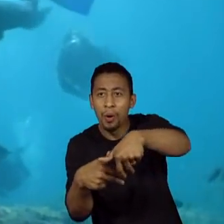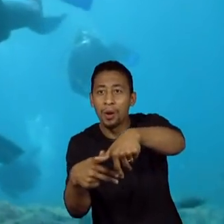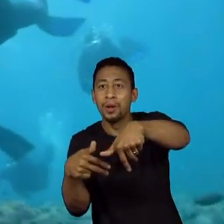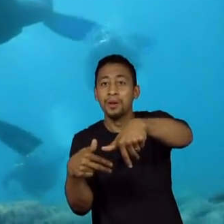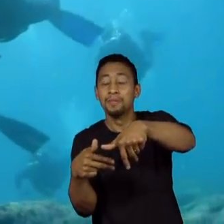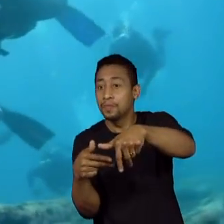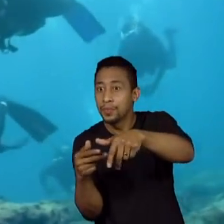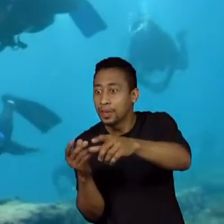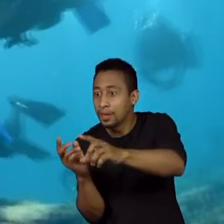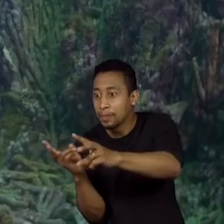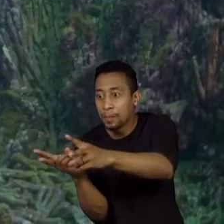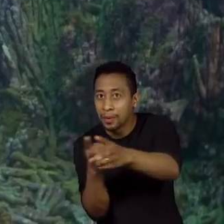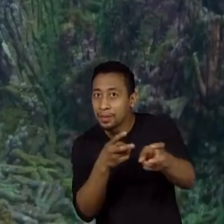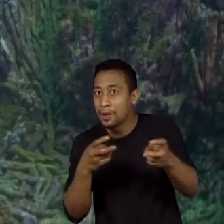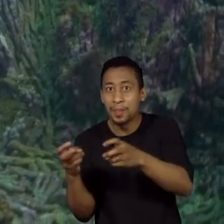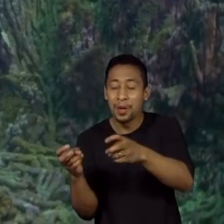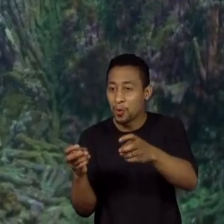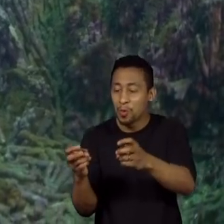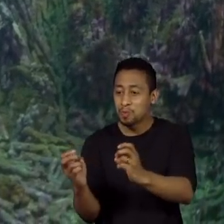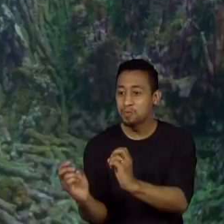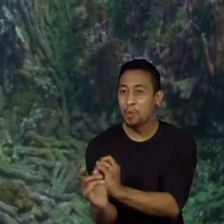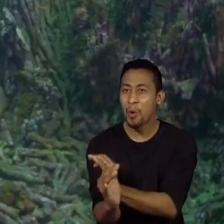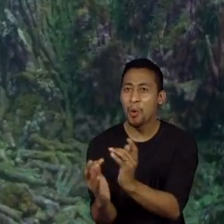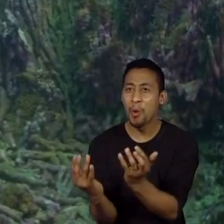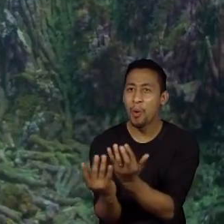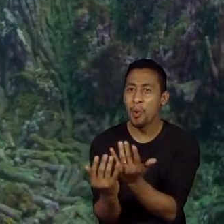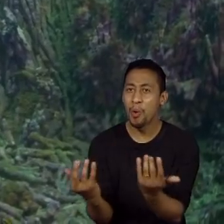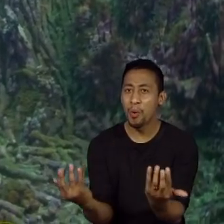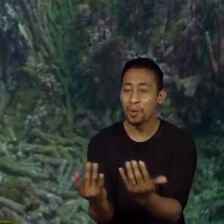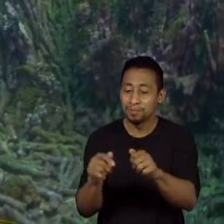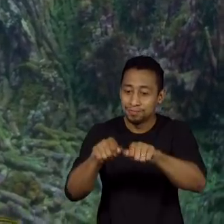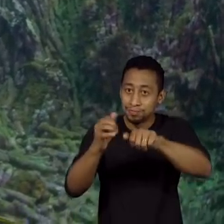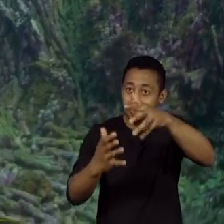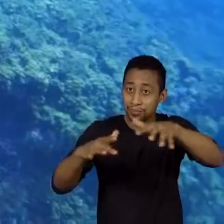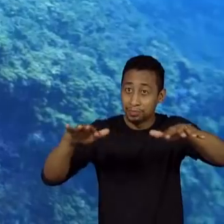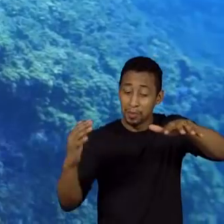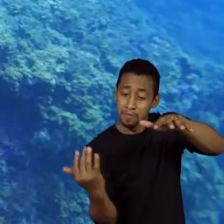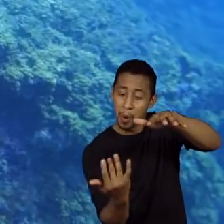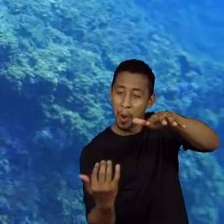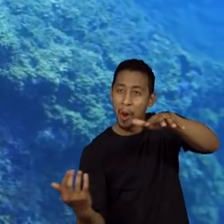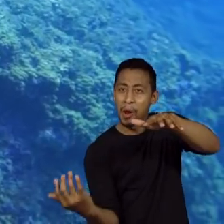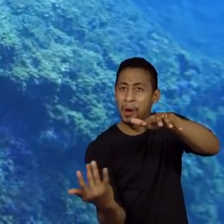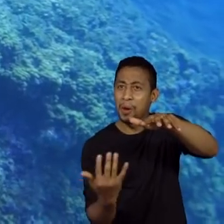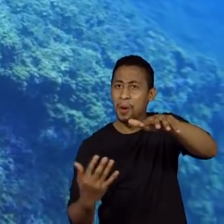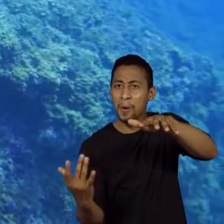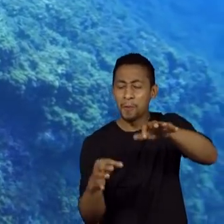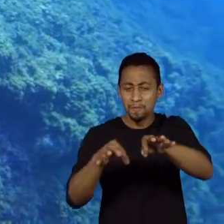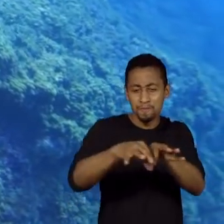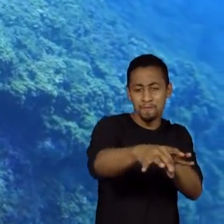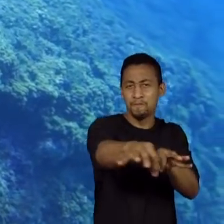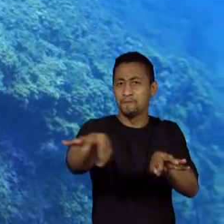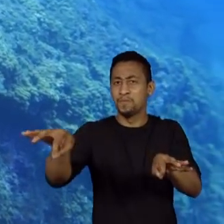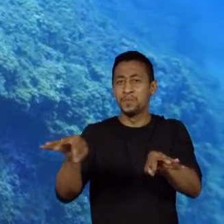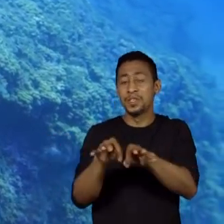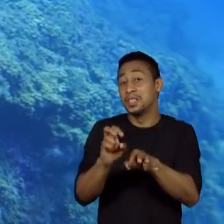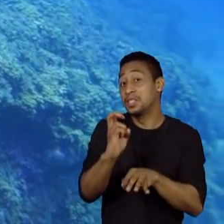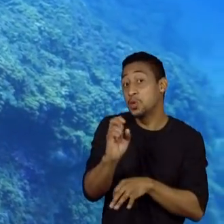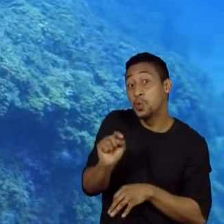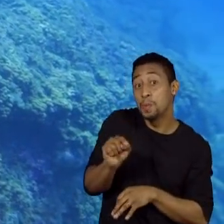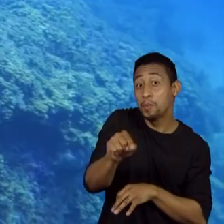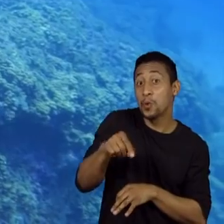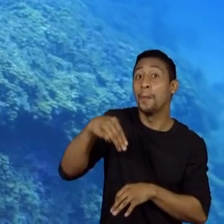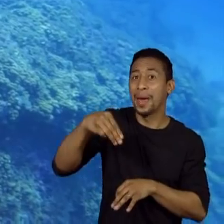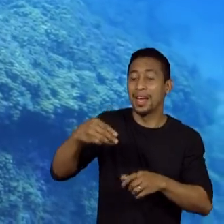estrutura calcária de cerca de 75 mil metros quadrados foi construída por uma